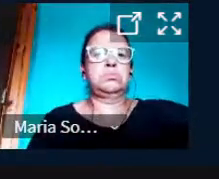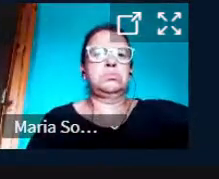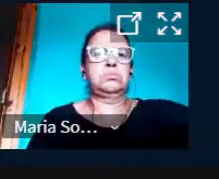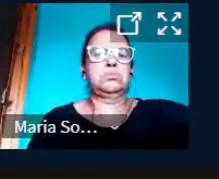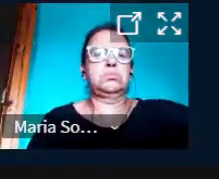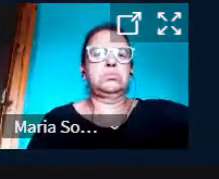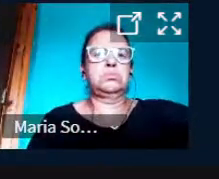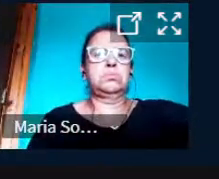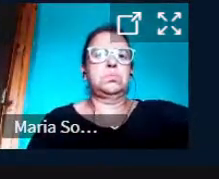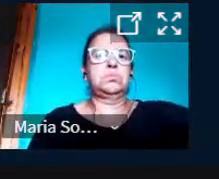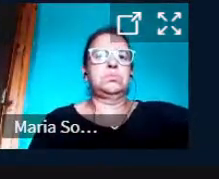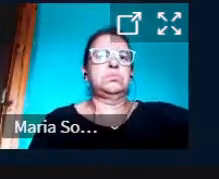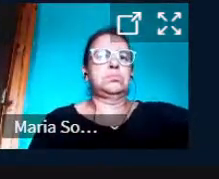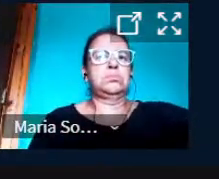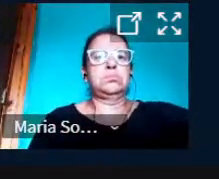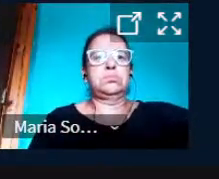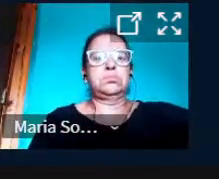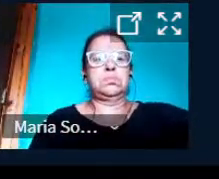Tchau.